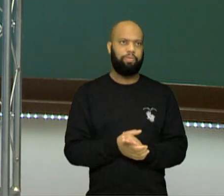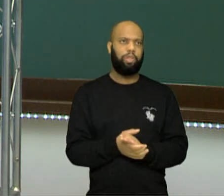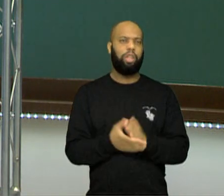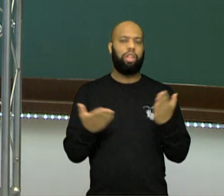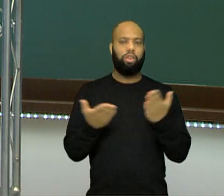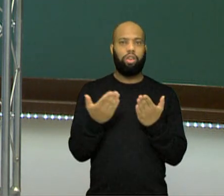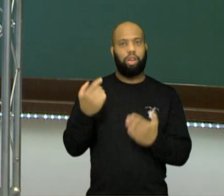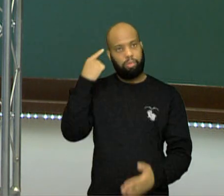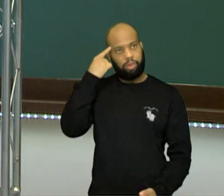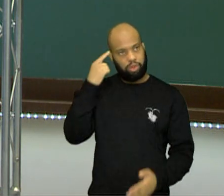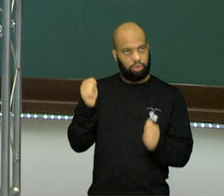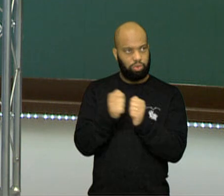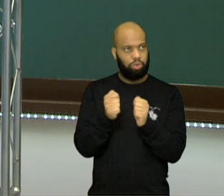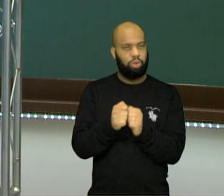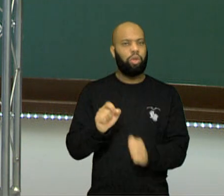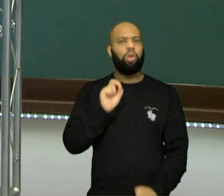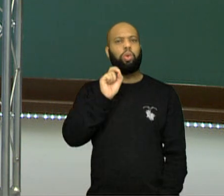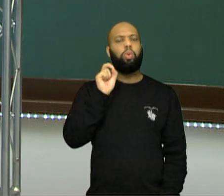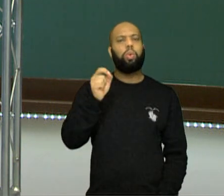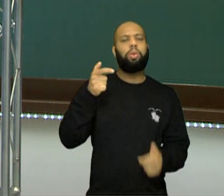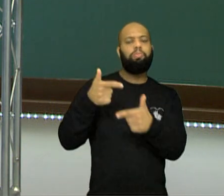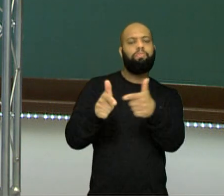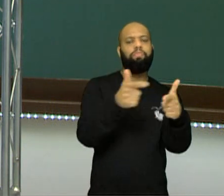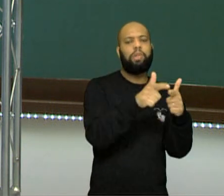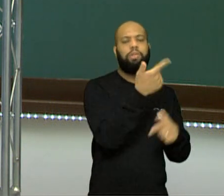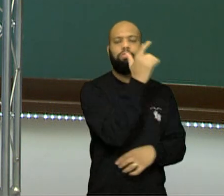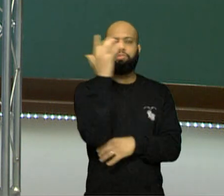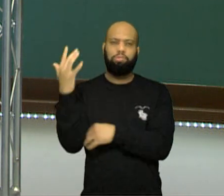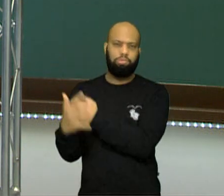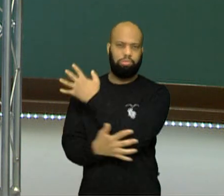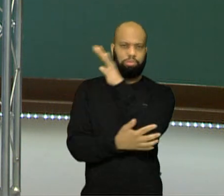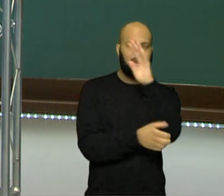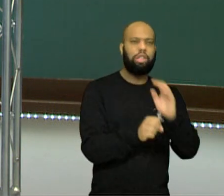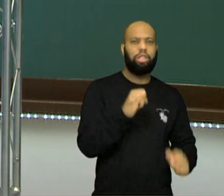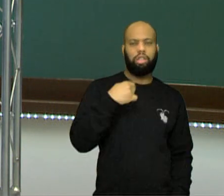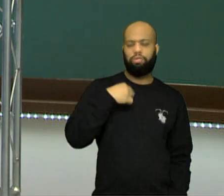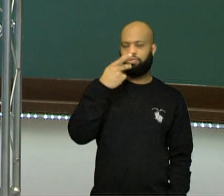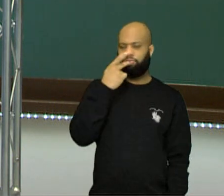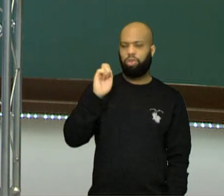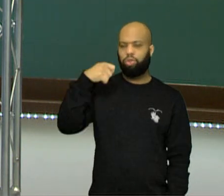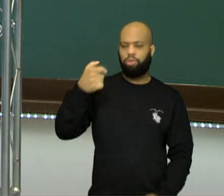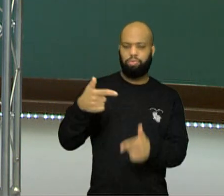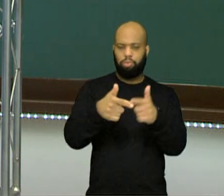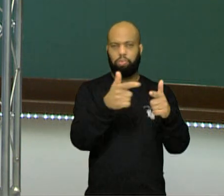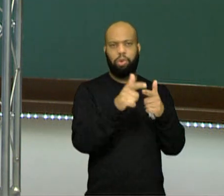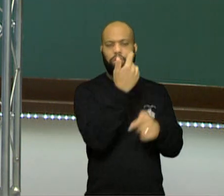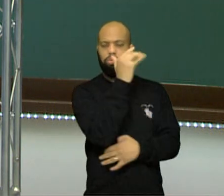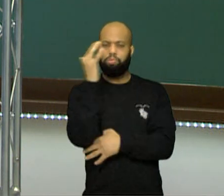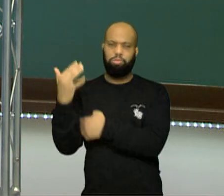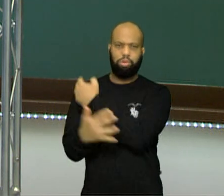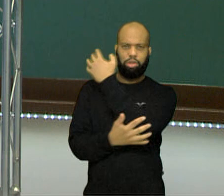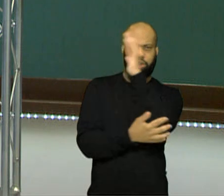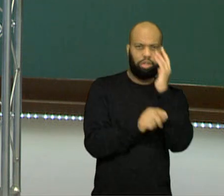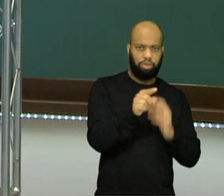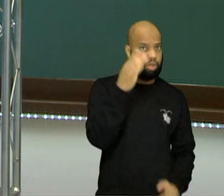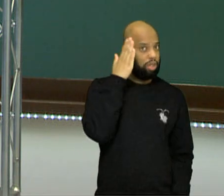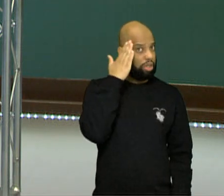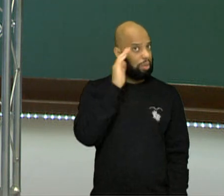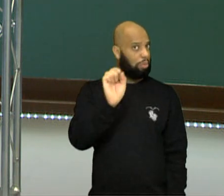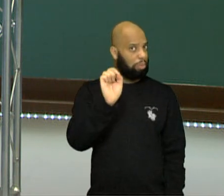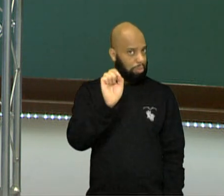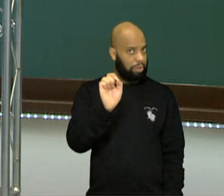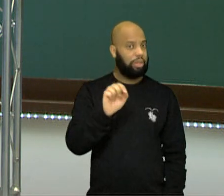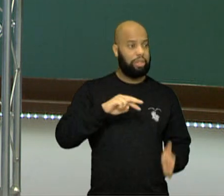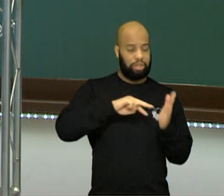pensando juntos ali, o que são problemas ambientais? Quando eu falo problema ambiental, vocês têm ideia do que se trata? O